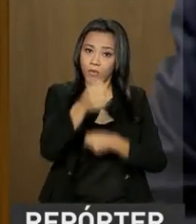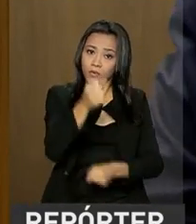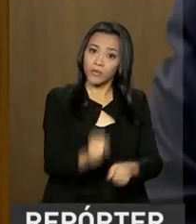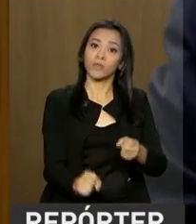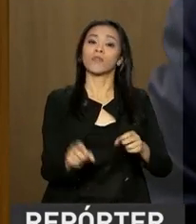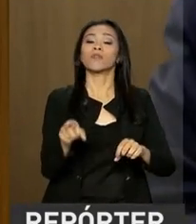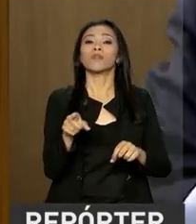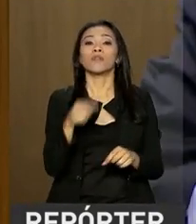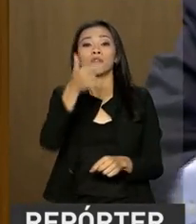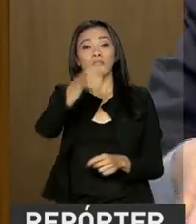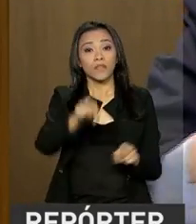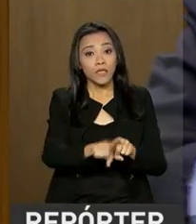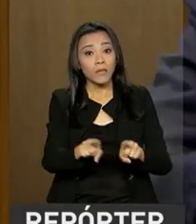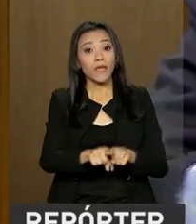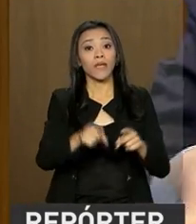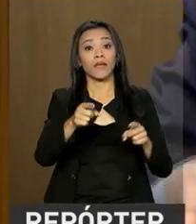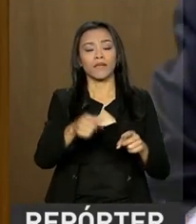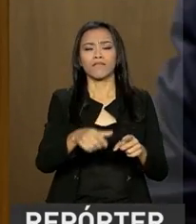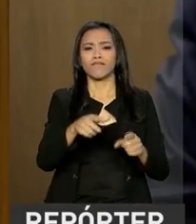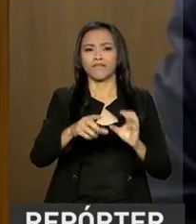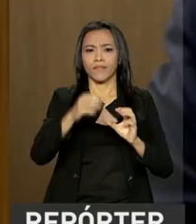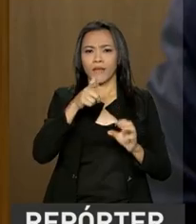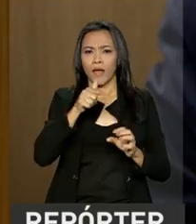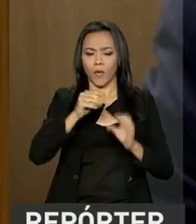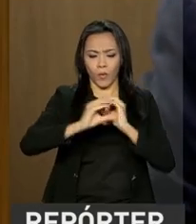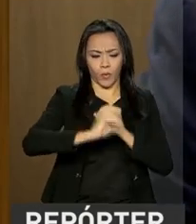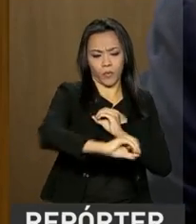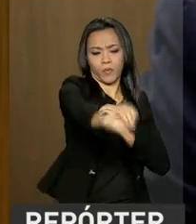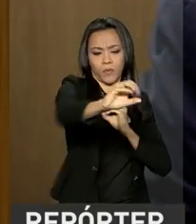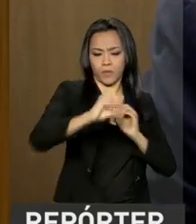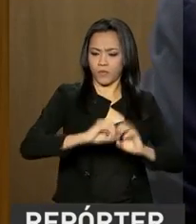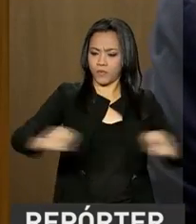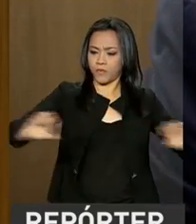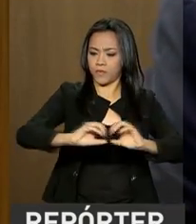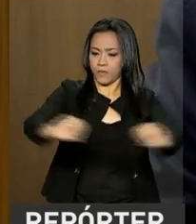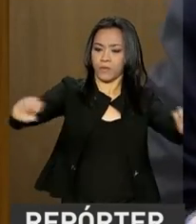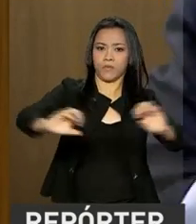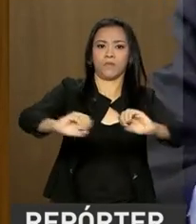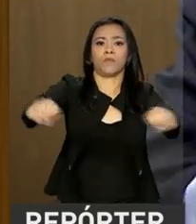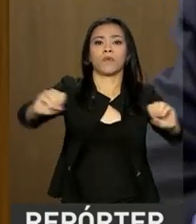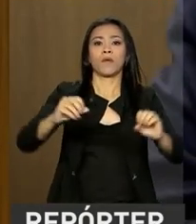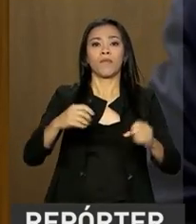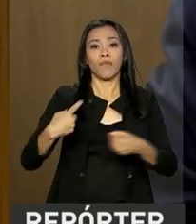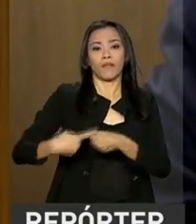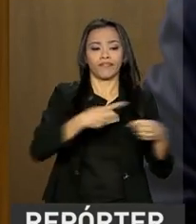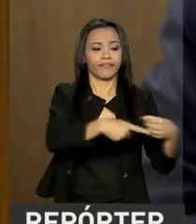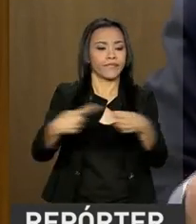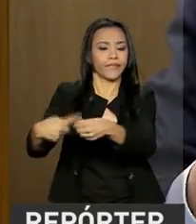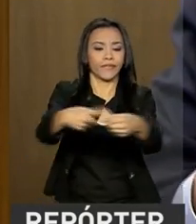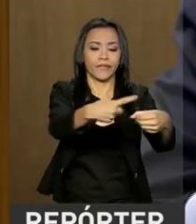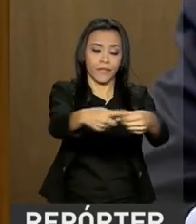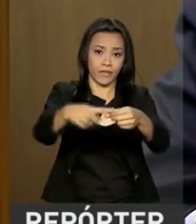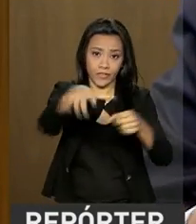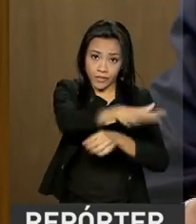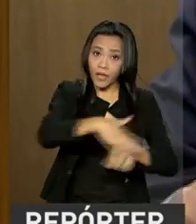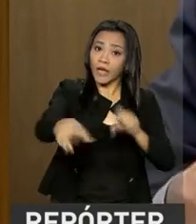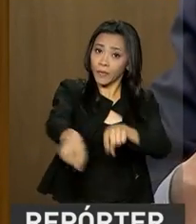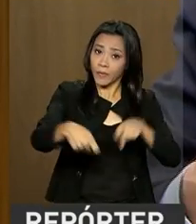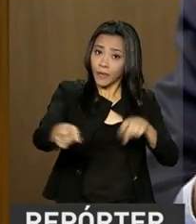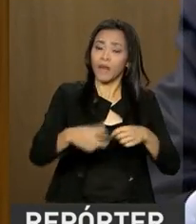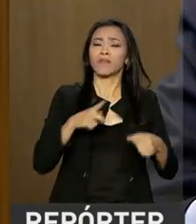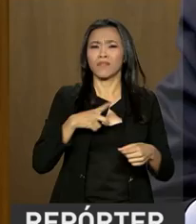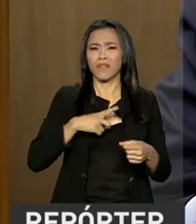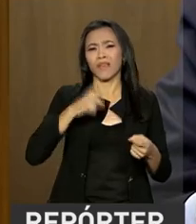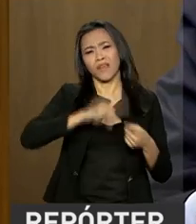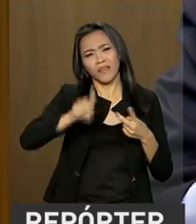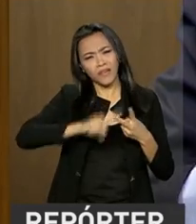para para para Vilas Vilarejo do interior eh na área rural enfim há uma um